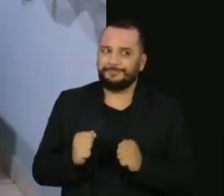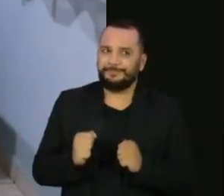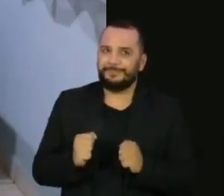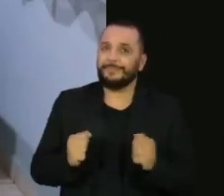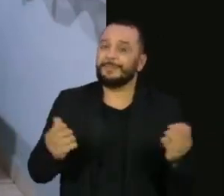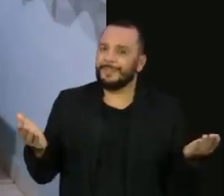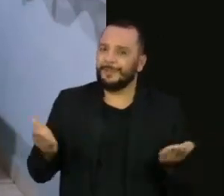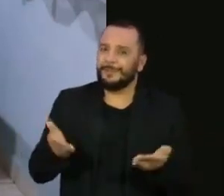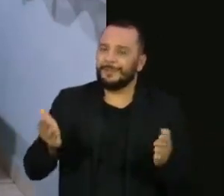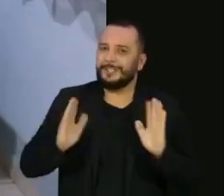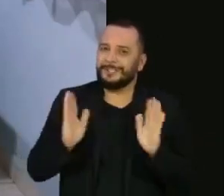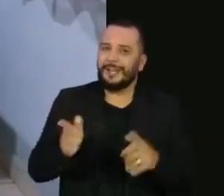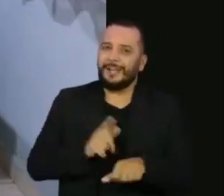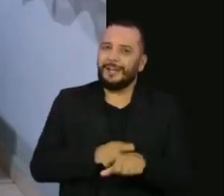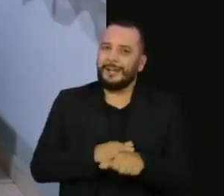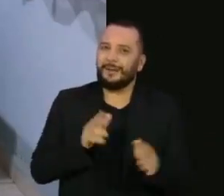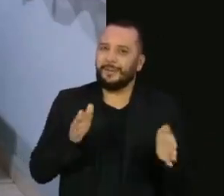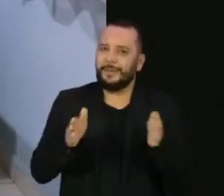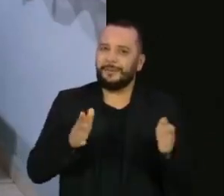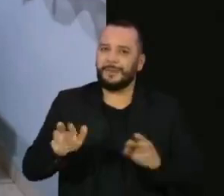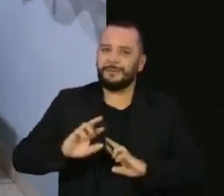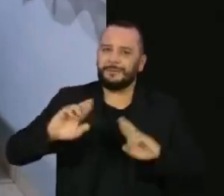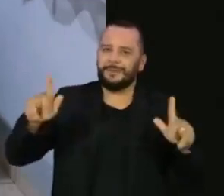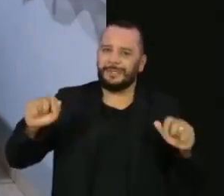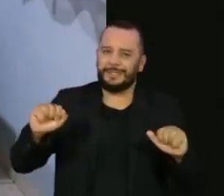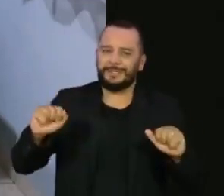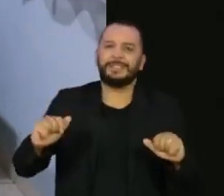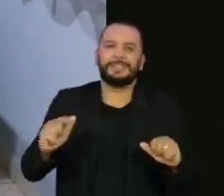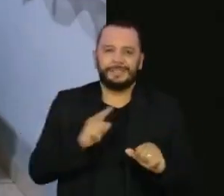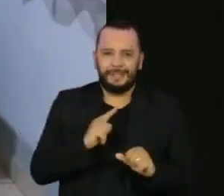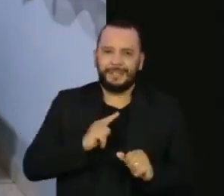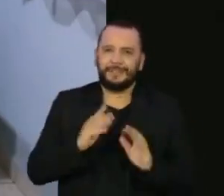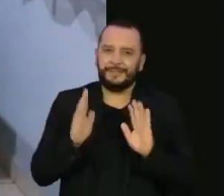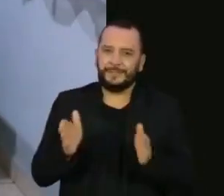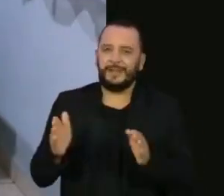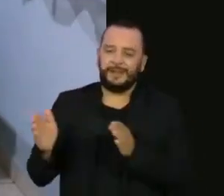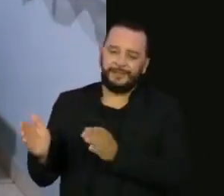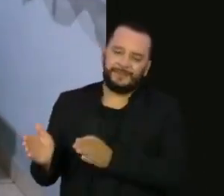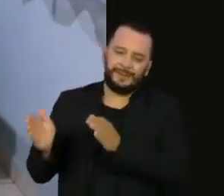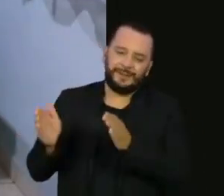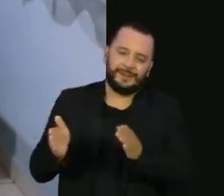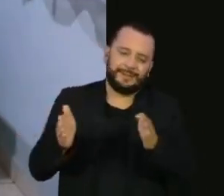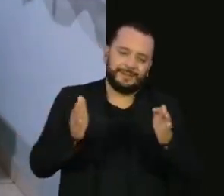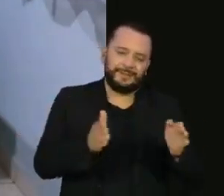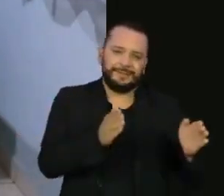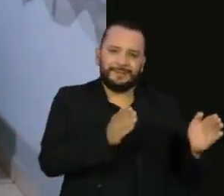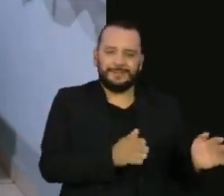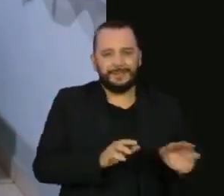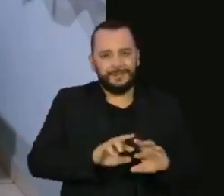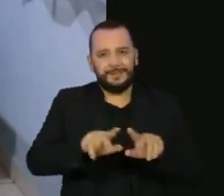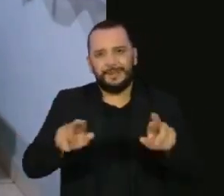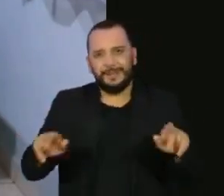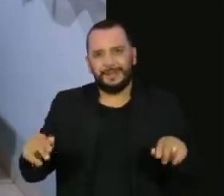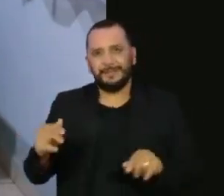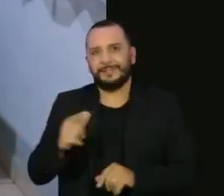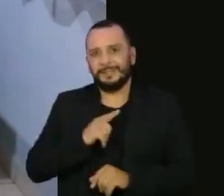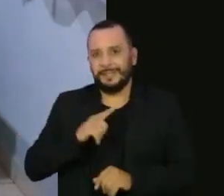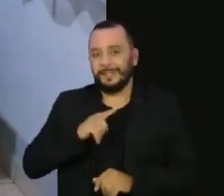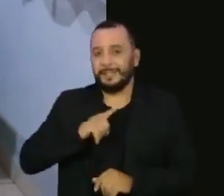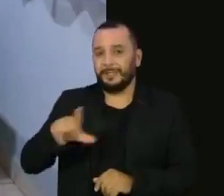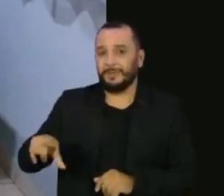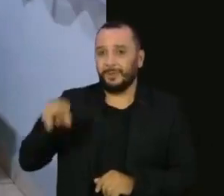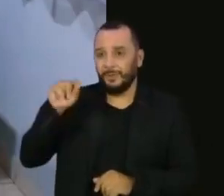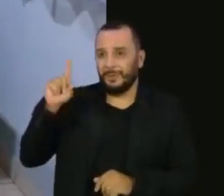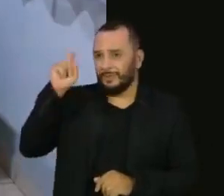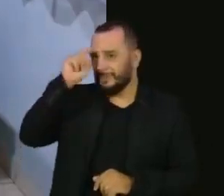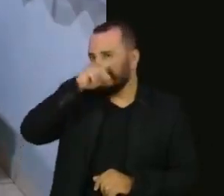hoje em dia, a gente já está em outro momento, né? A gente já passou por várias fases. A gente já passou por aquela fase da escolha bem difícil, que